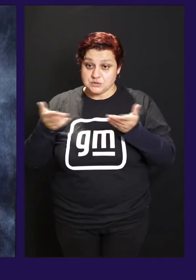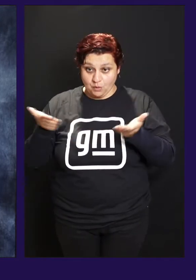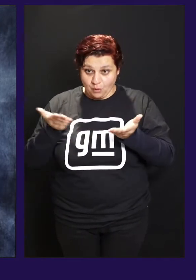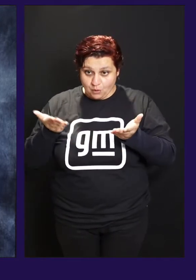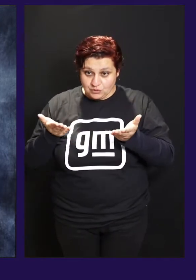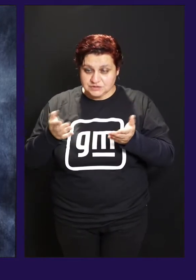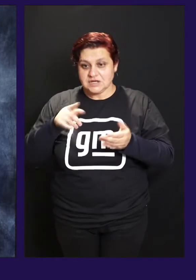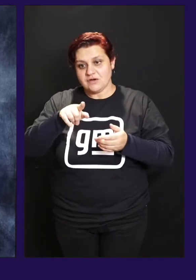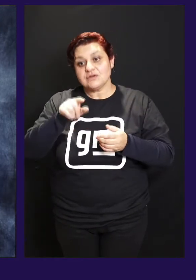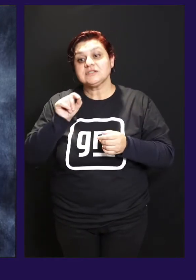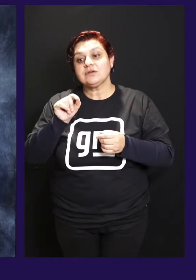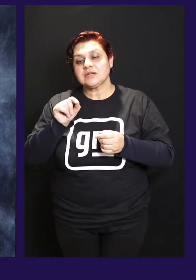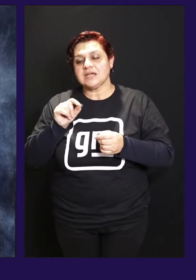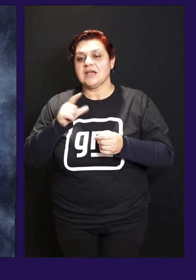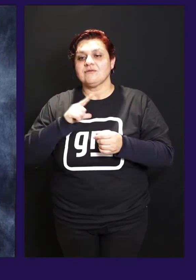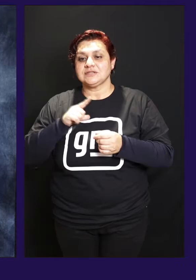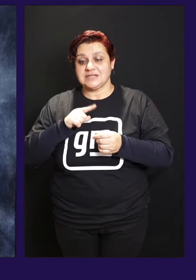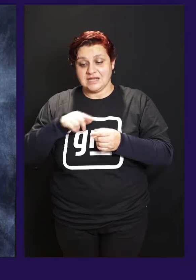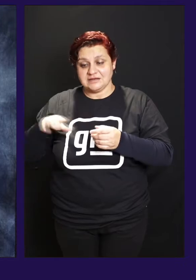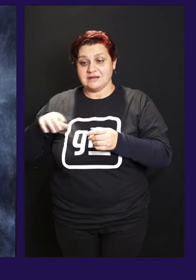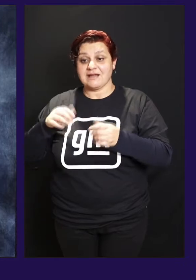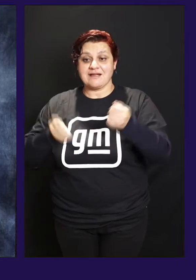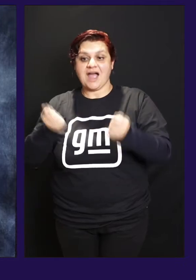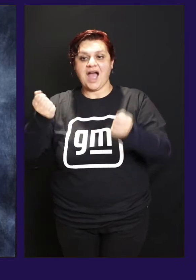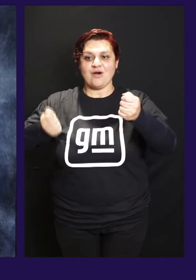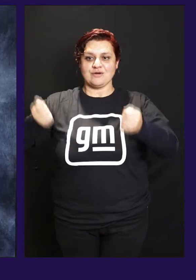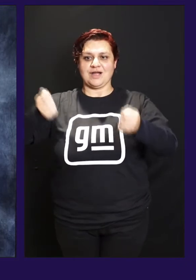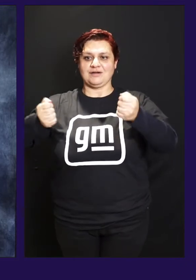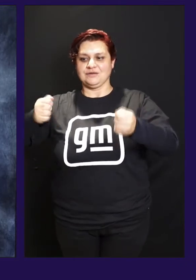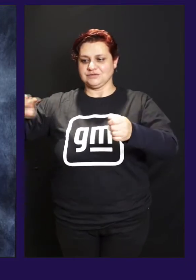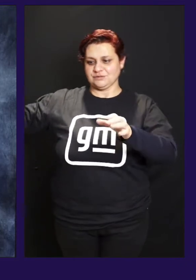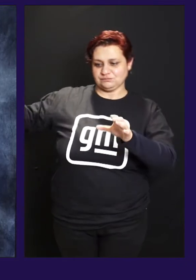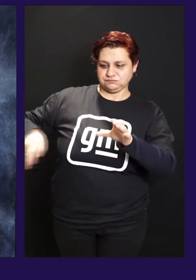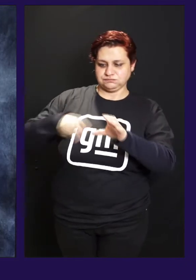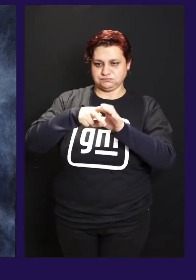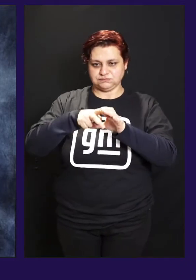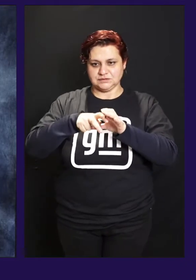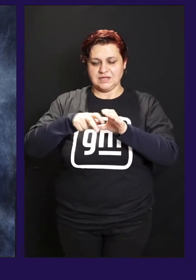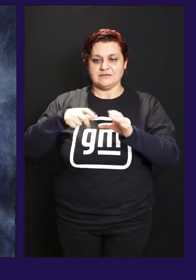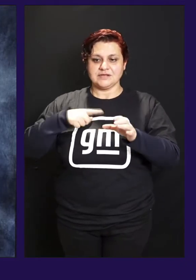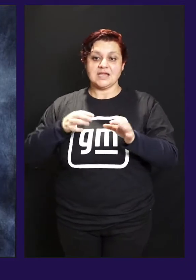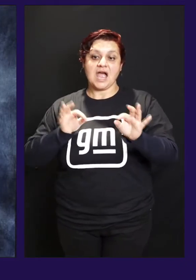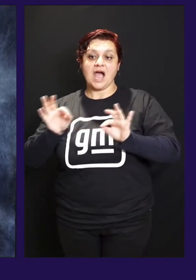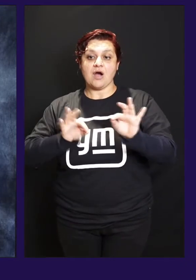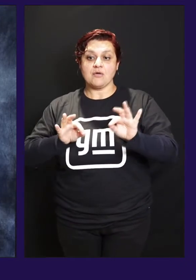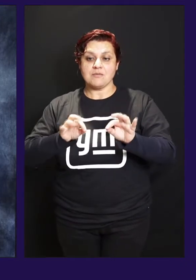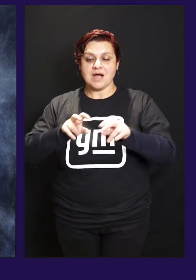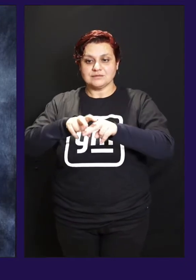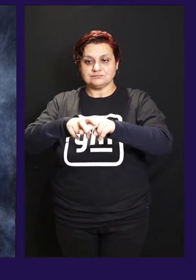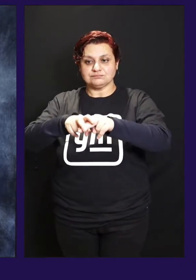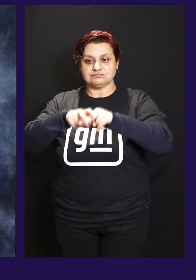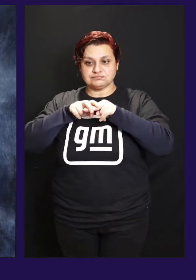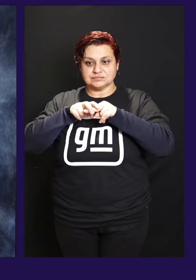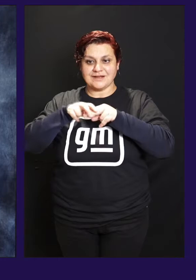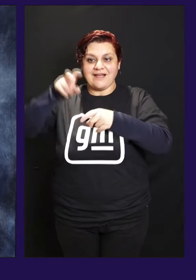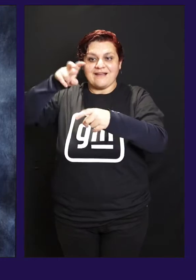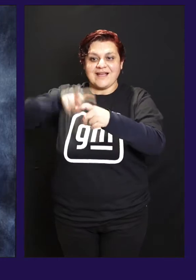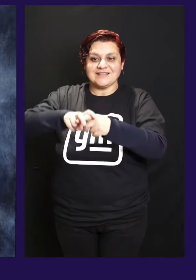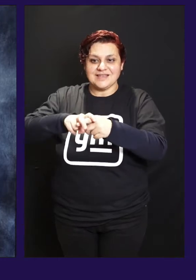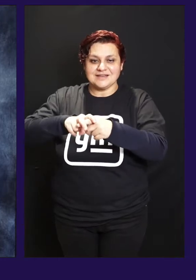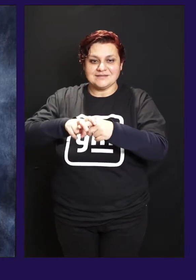investigação chegou a um ponto de imaginar que o cockpit que tinha sido desenhado na década de